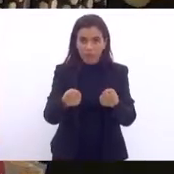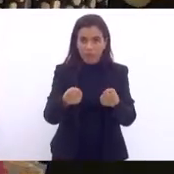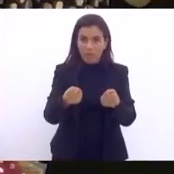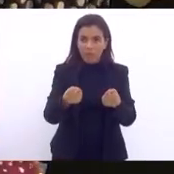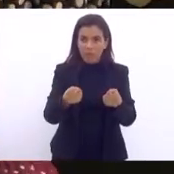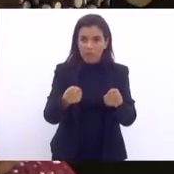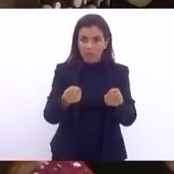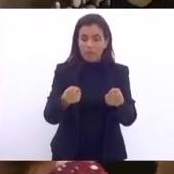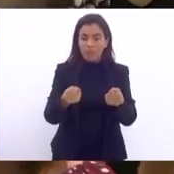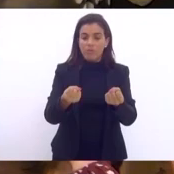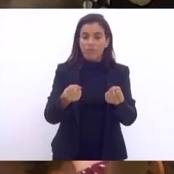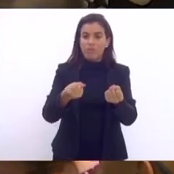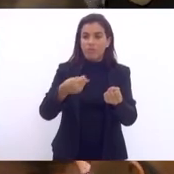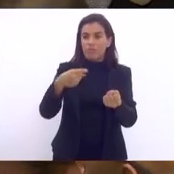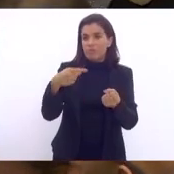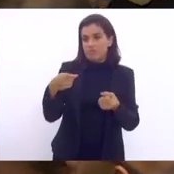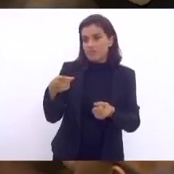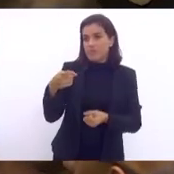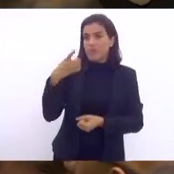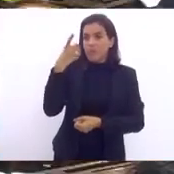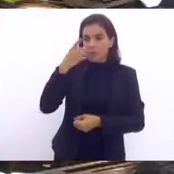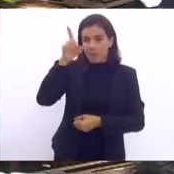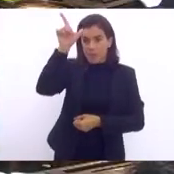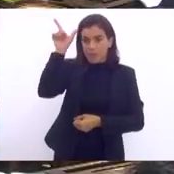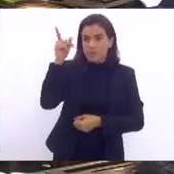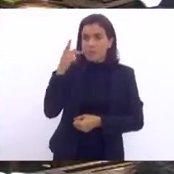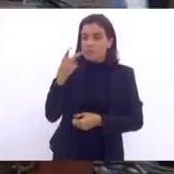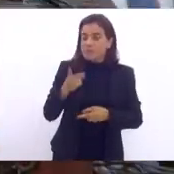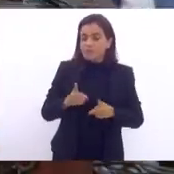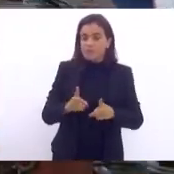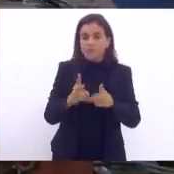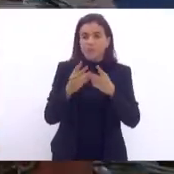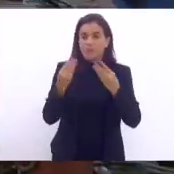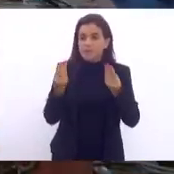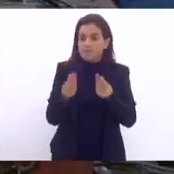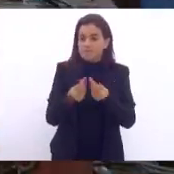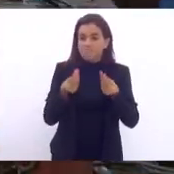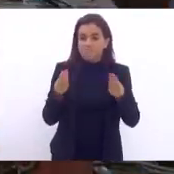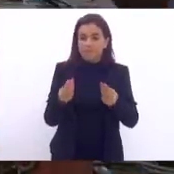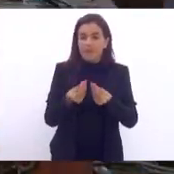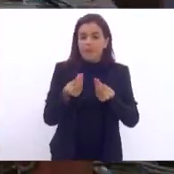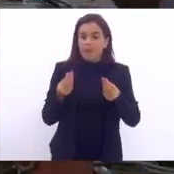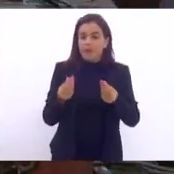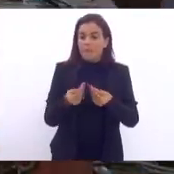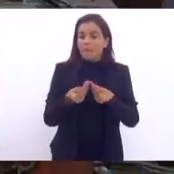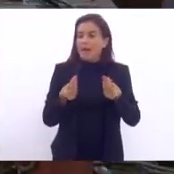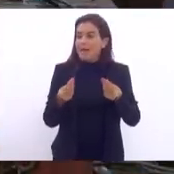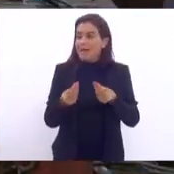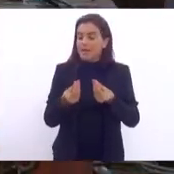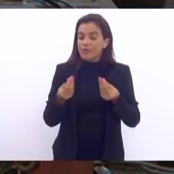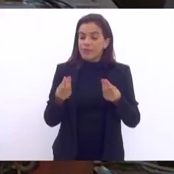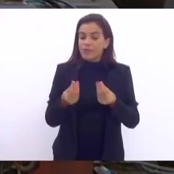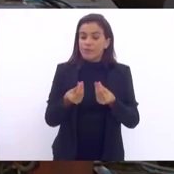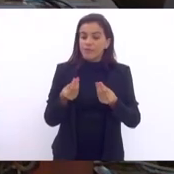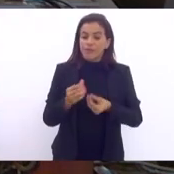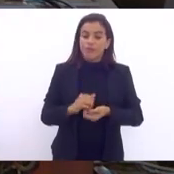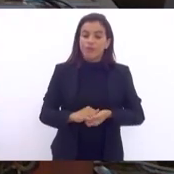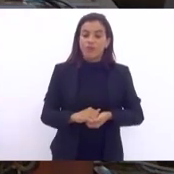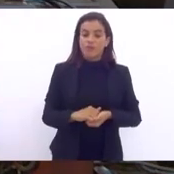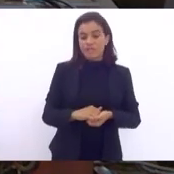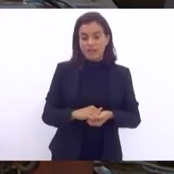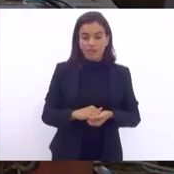e, enfim, a gente avalia com calma isso. Perfeito. Muito obrigado, mais uma vez. Pela